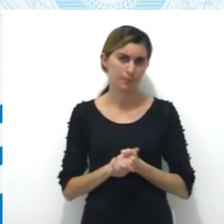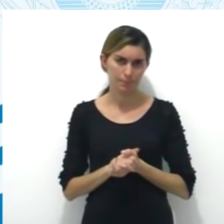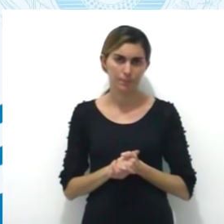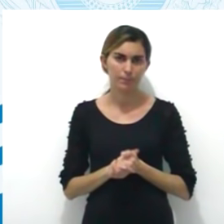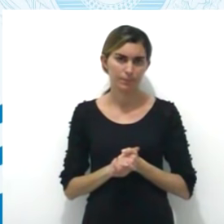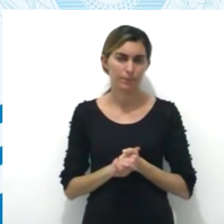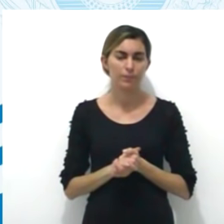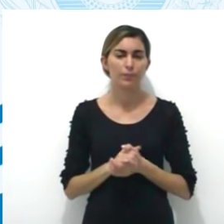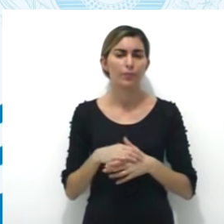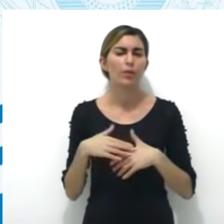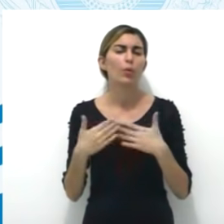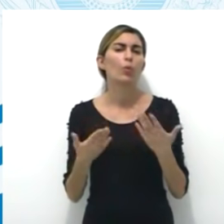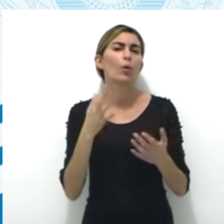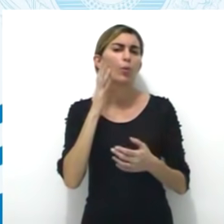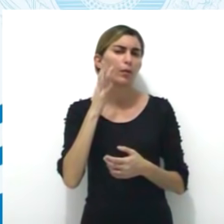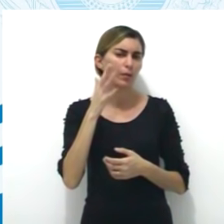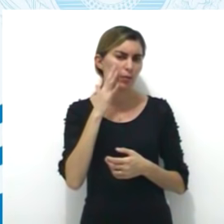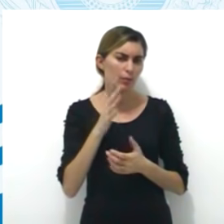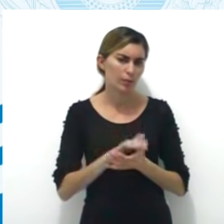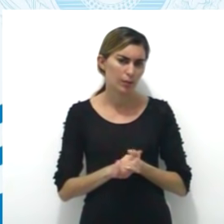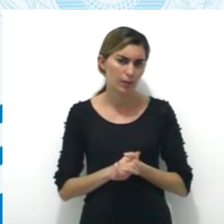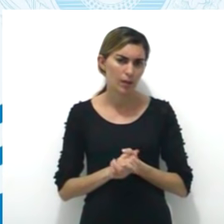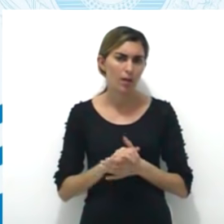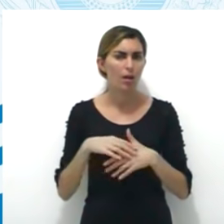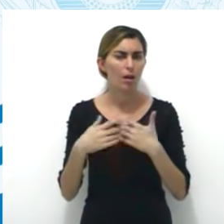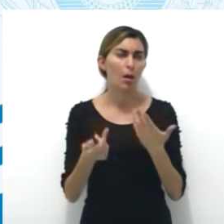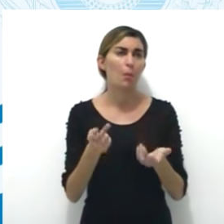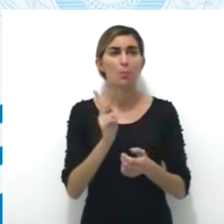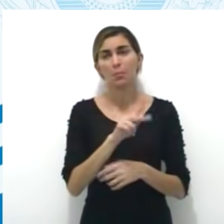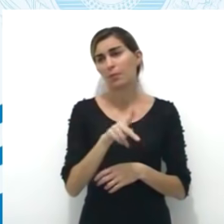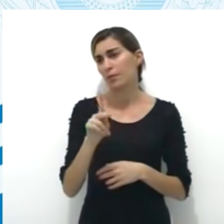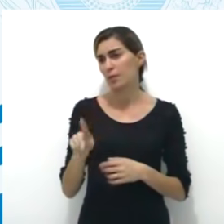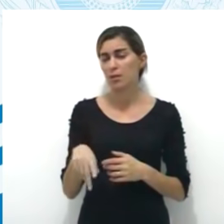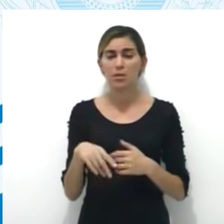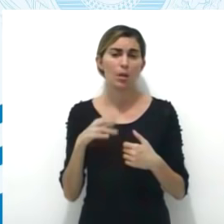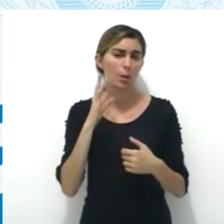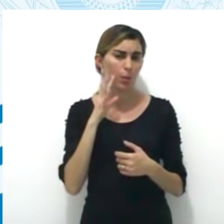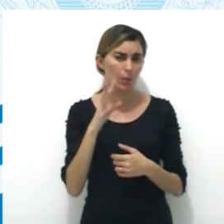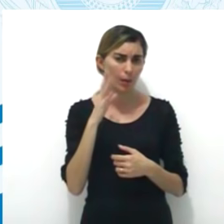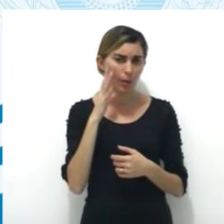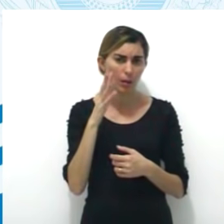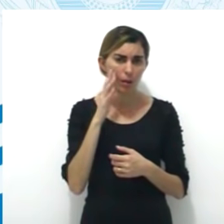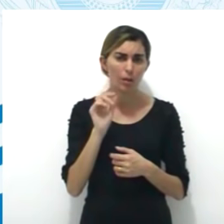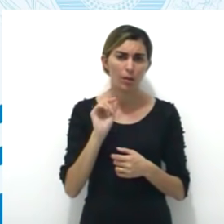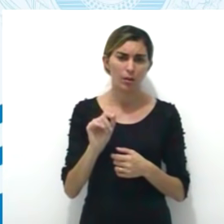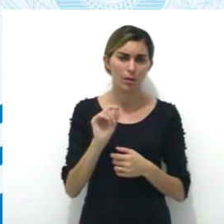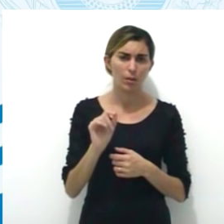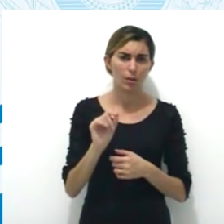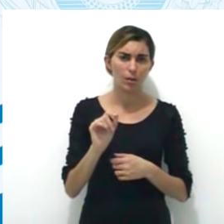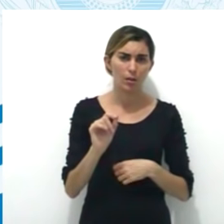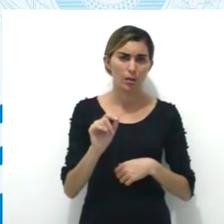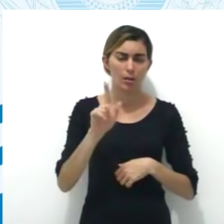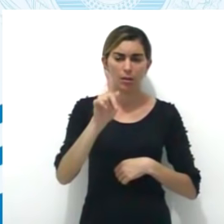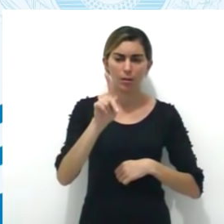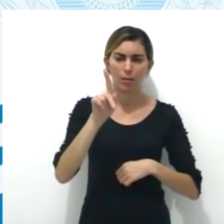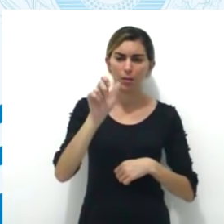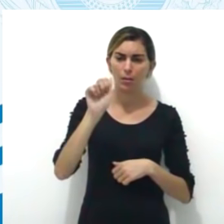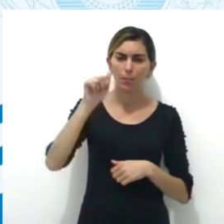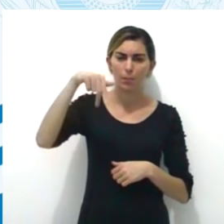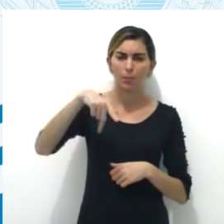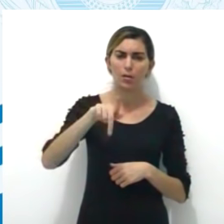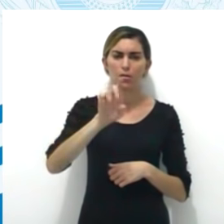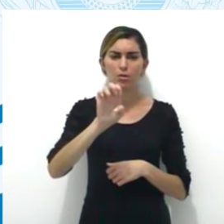correta. Qual é a teoria? Ah, professor, é a teoria da